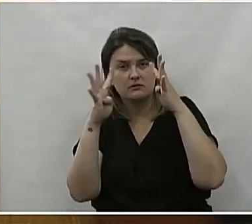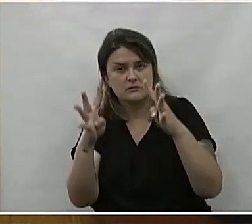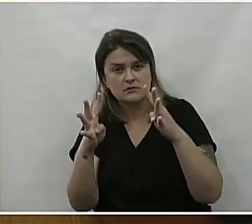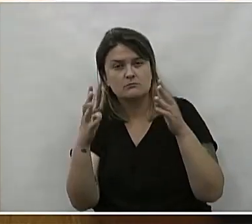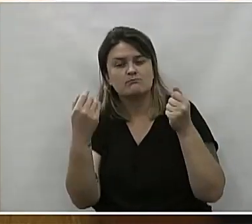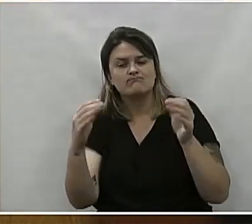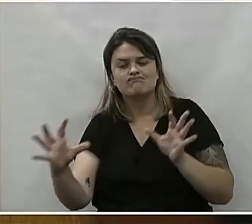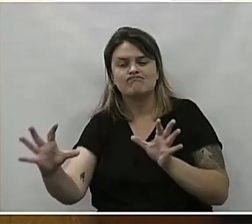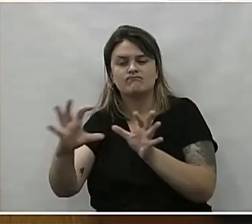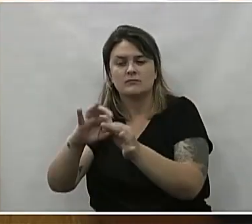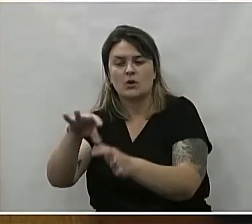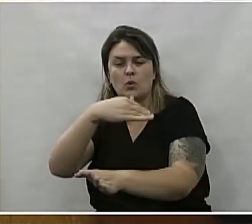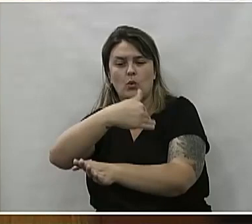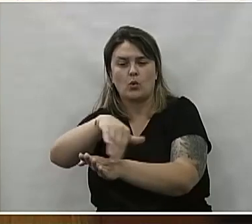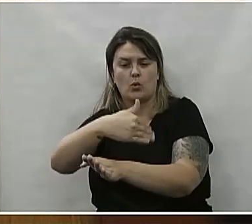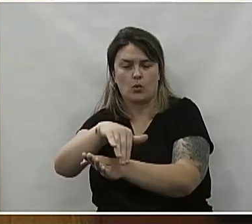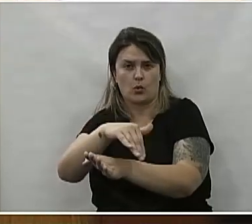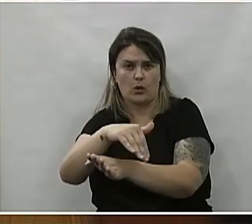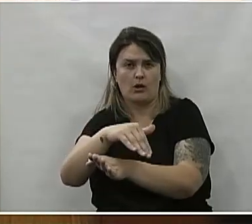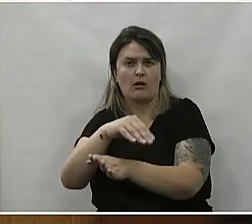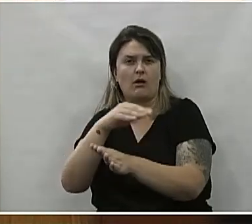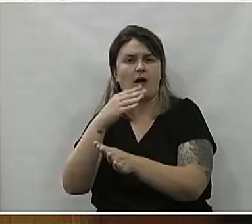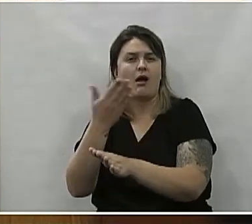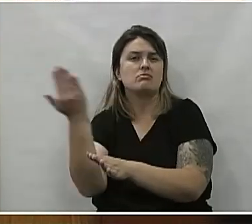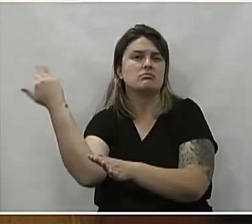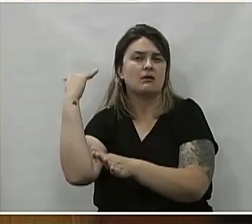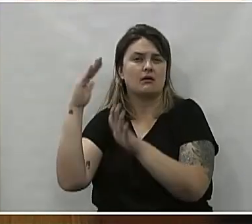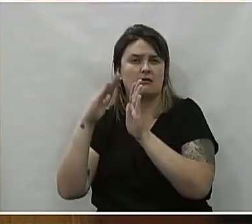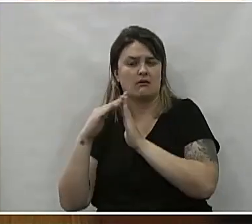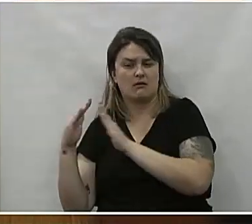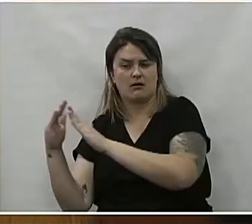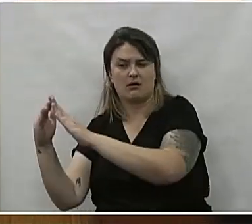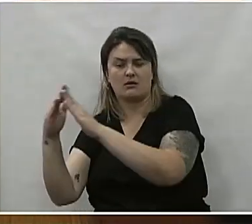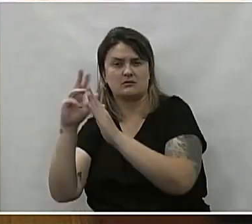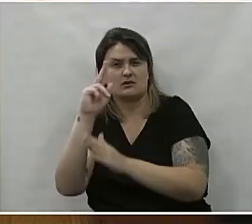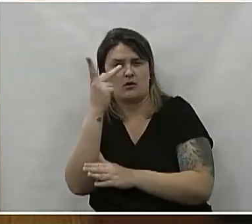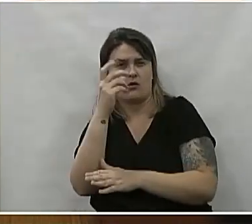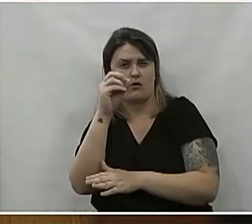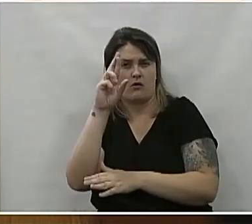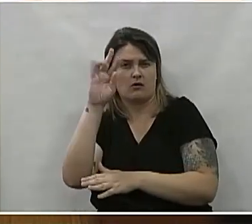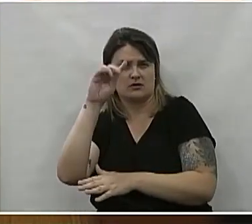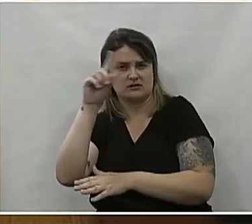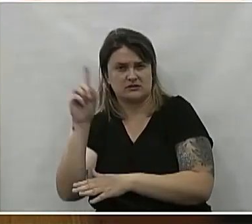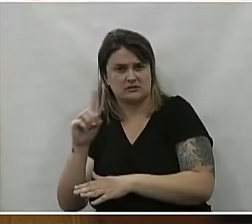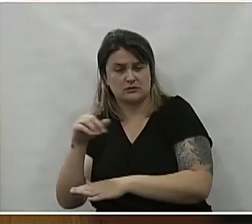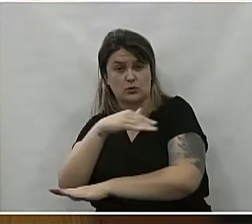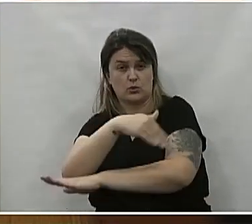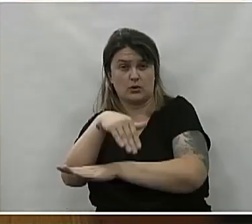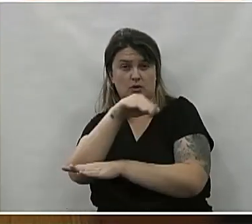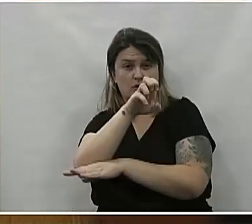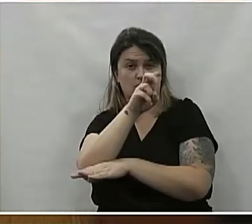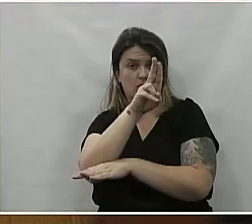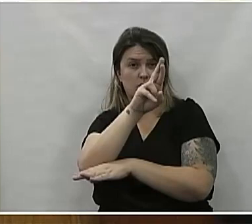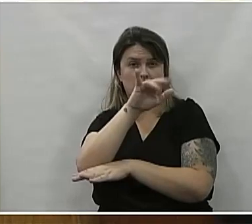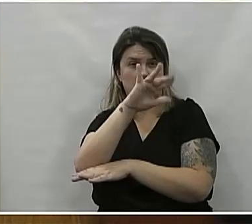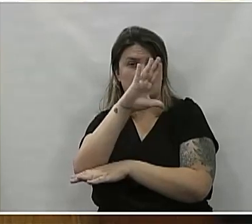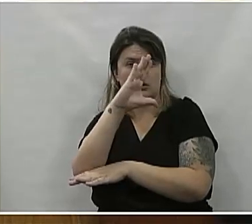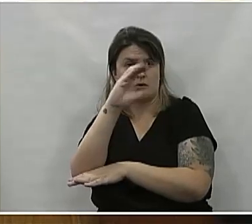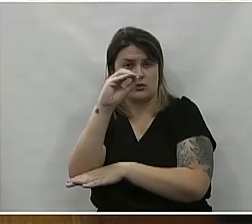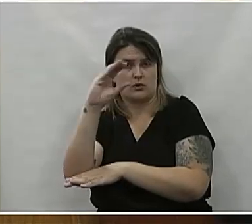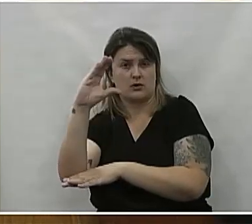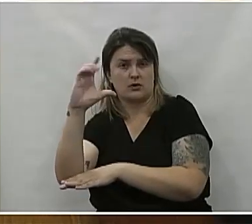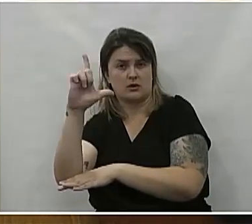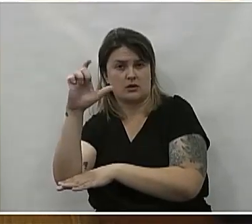de interligar as ruas dos fundos Do lotamento Hortz Valdraff Bairro Panorama Sendo as ruas Eurico Cleto da Silva Ralf